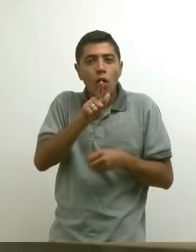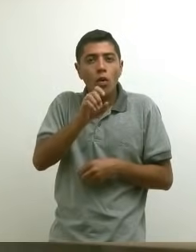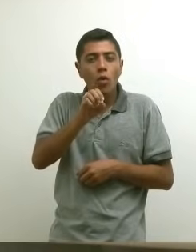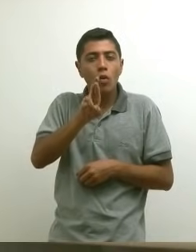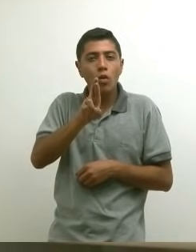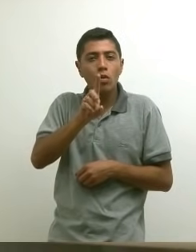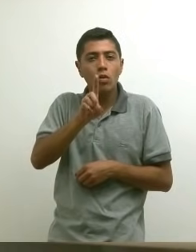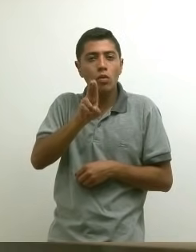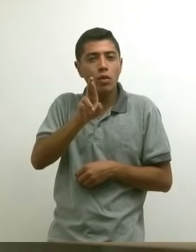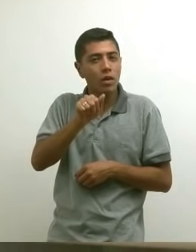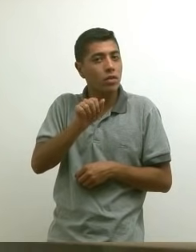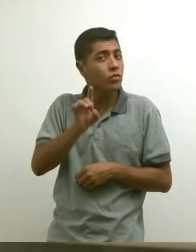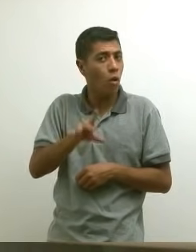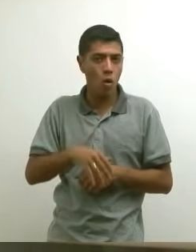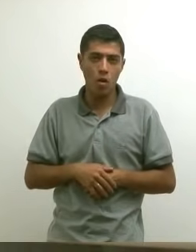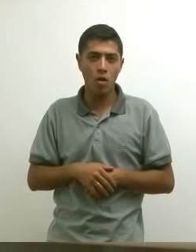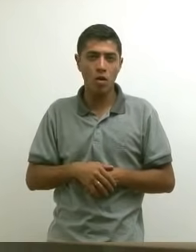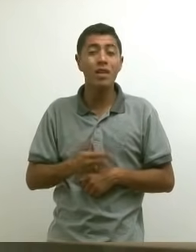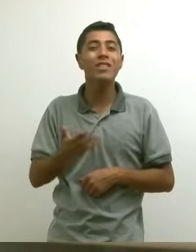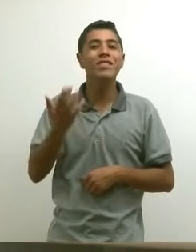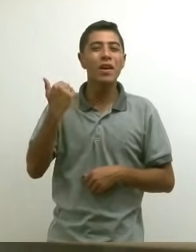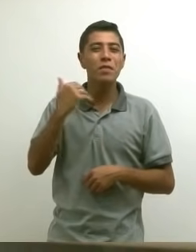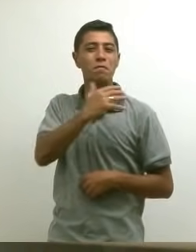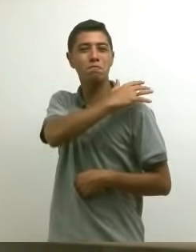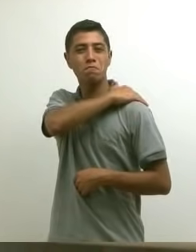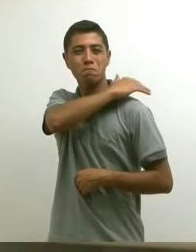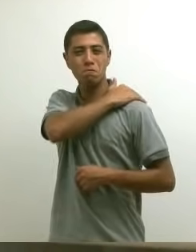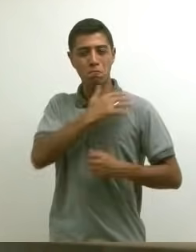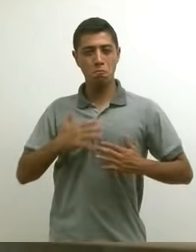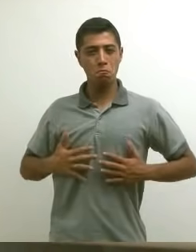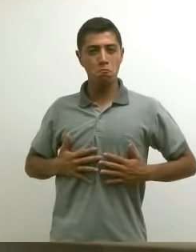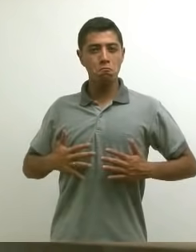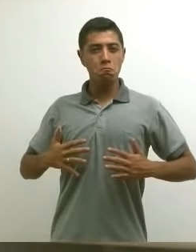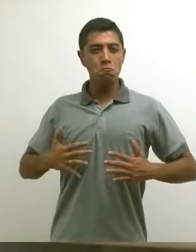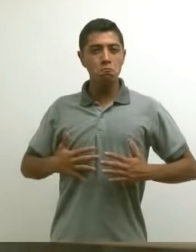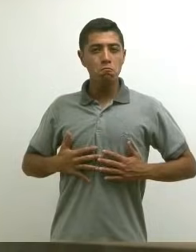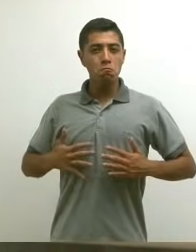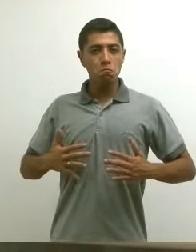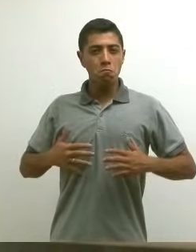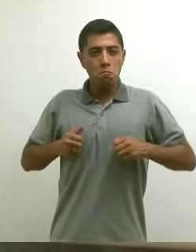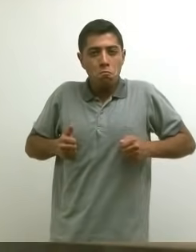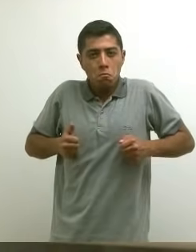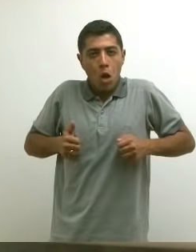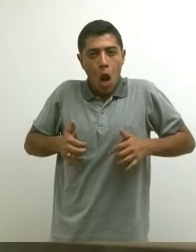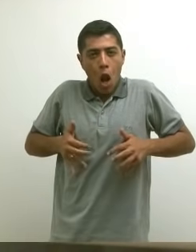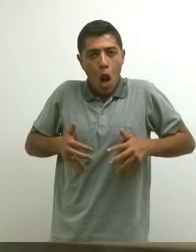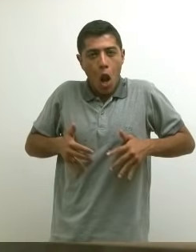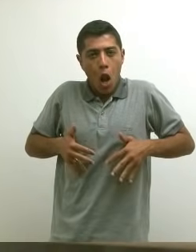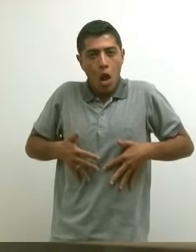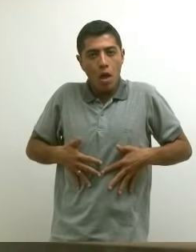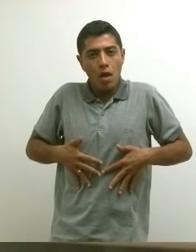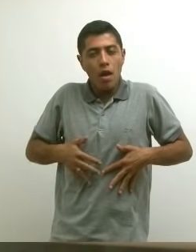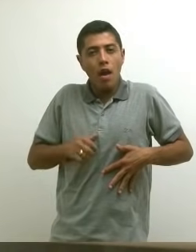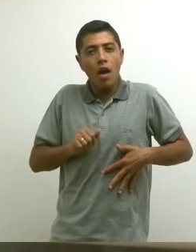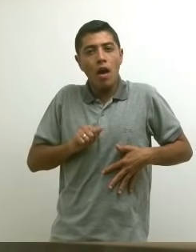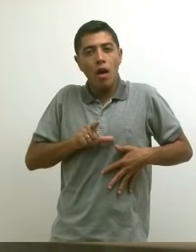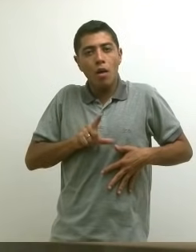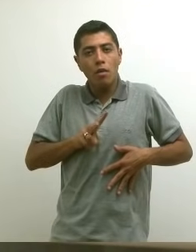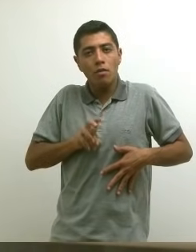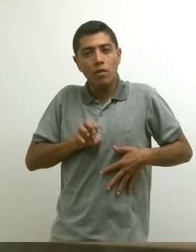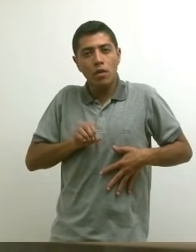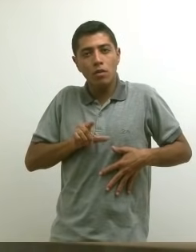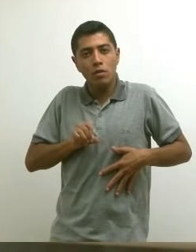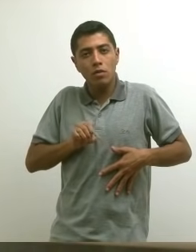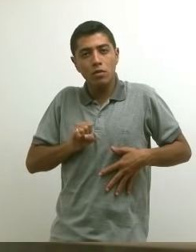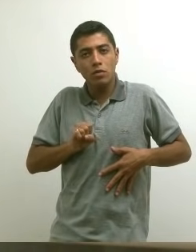formou velos até sete anos de idade então quando a criança chega nessa fase 67 anos que corresponde à fase da troca